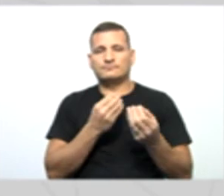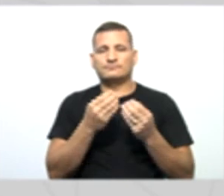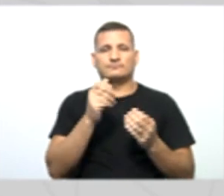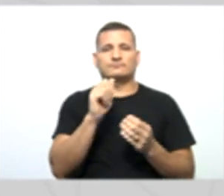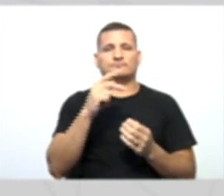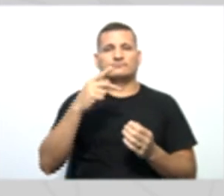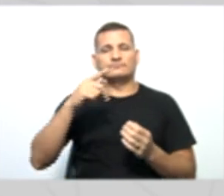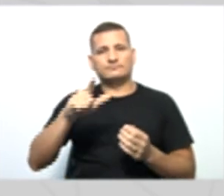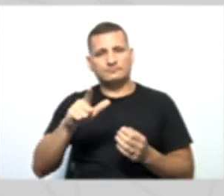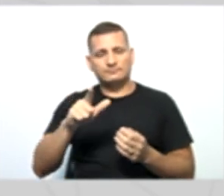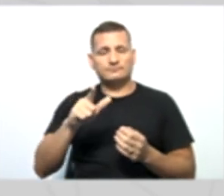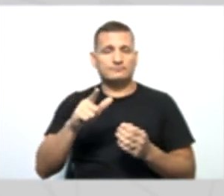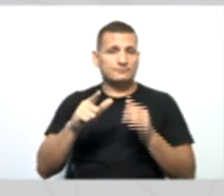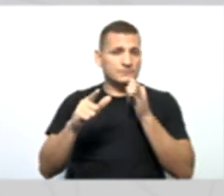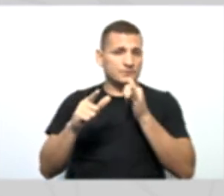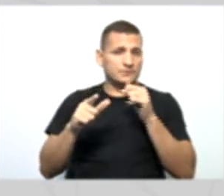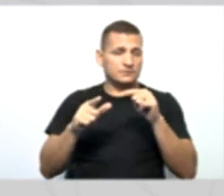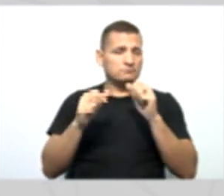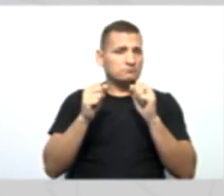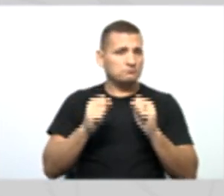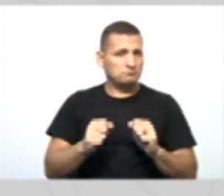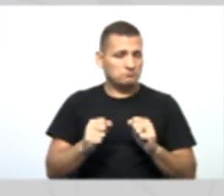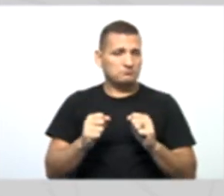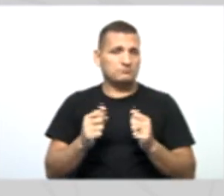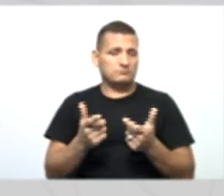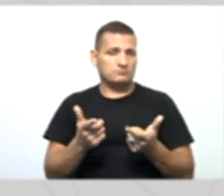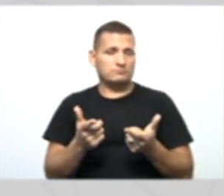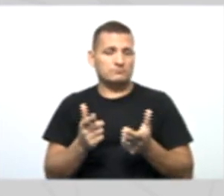produtivo local. Será que isso pode estar